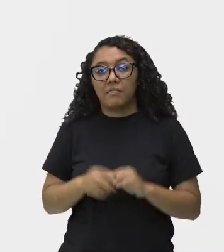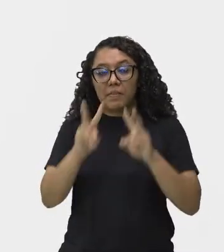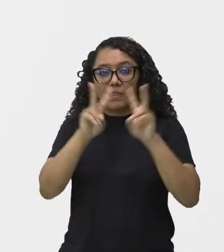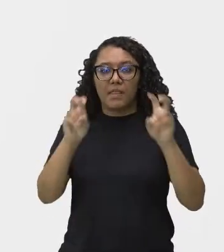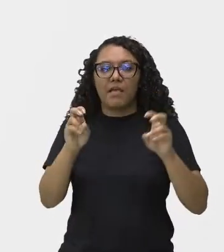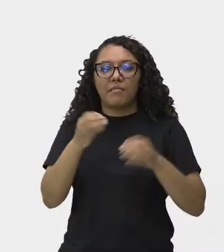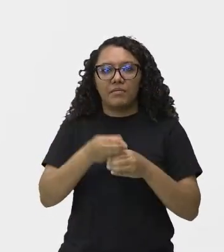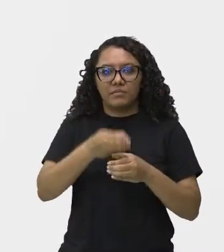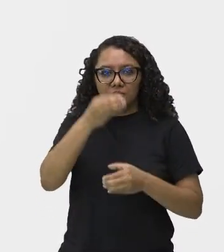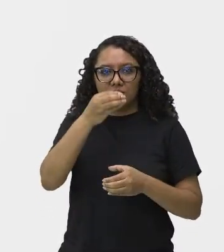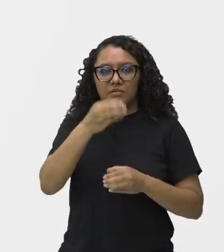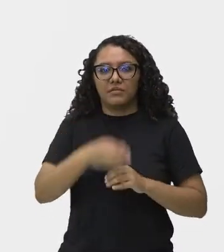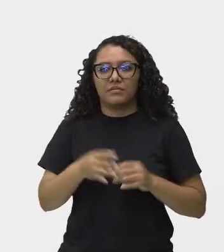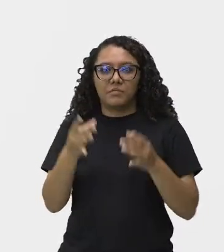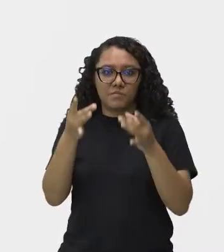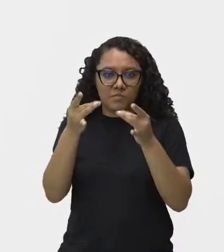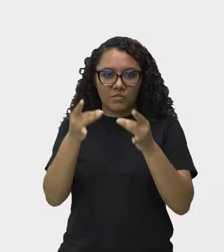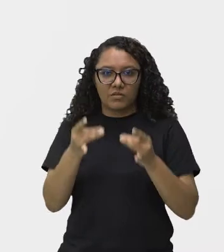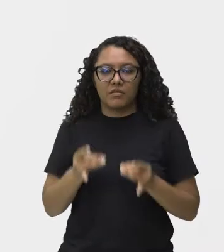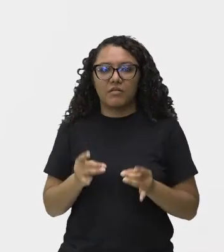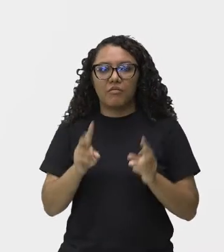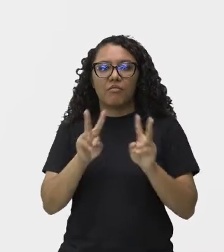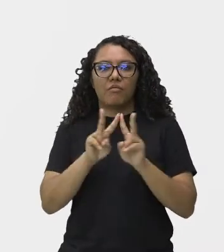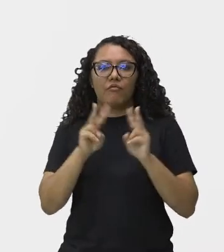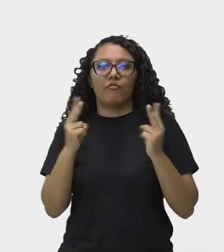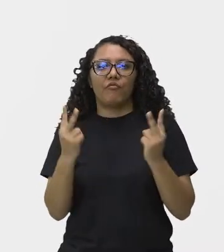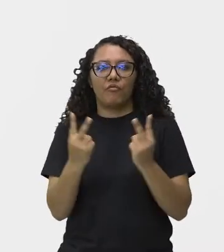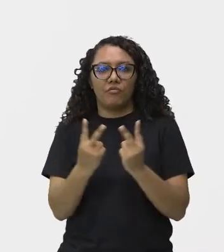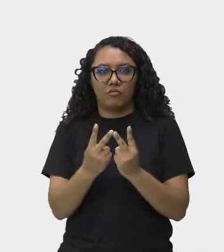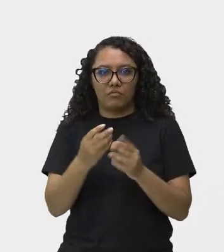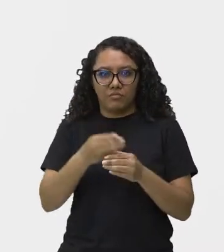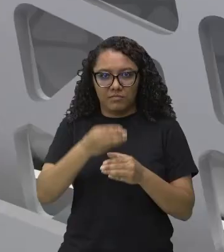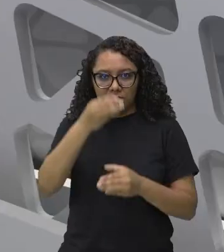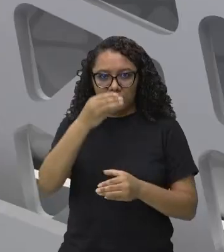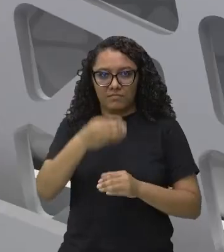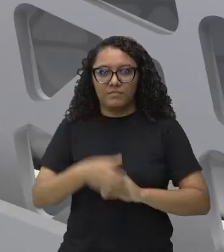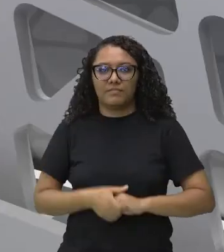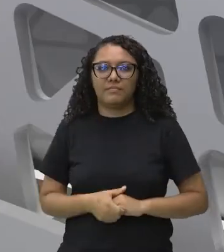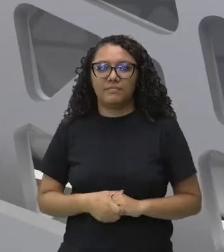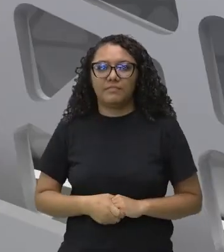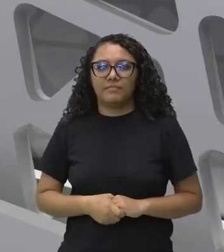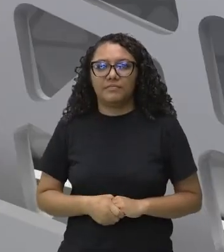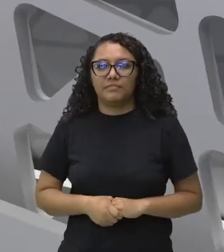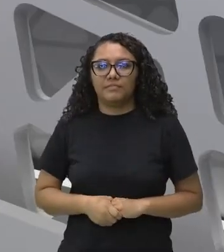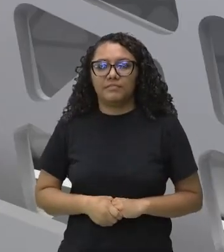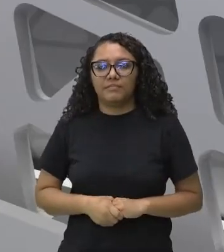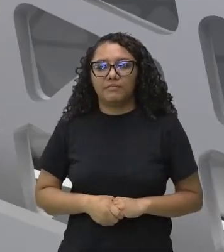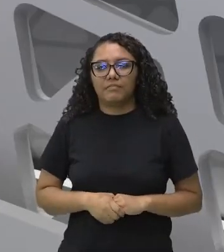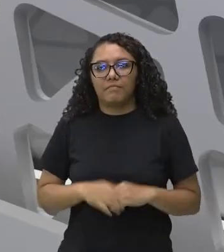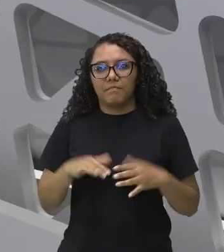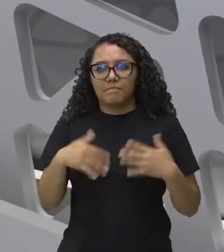tá? O detalhamento é o volume do cilindro, tá? Então a gente vai